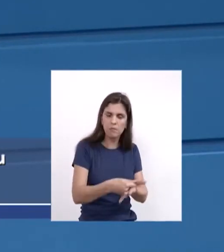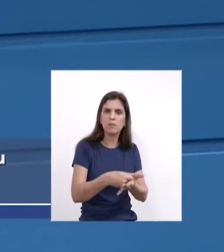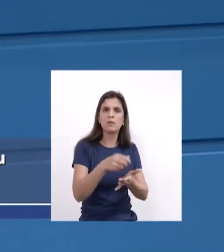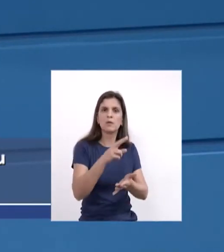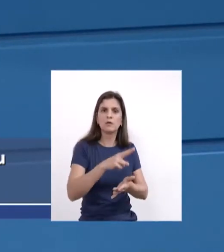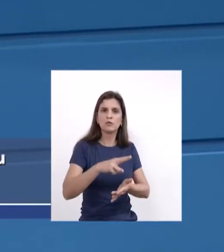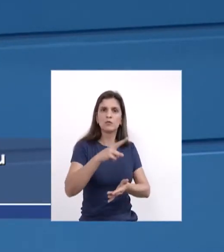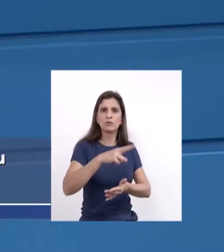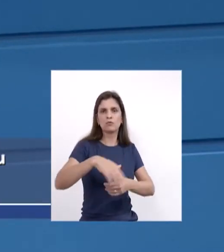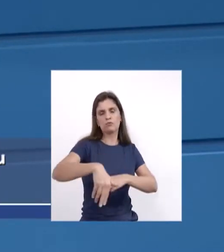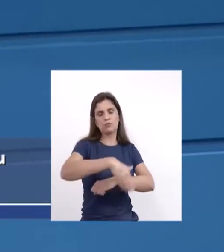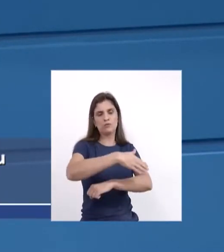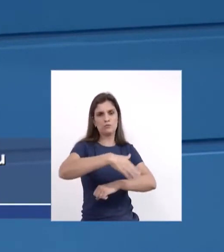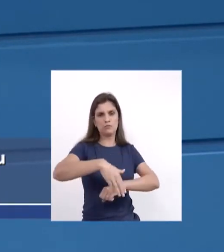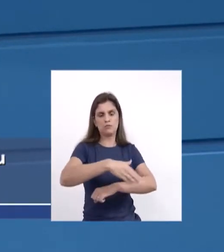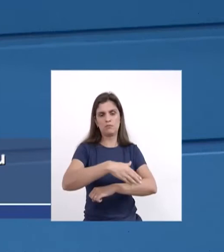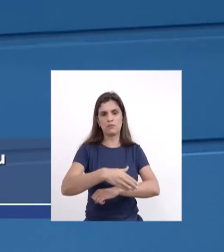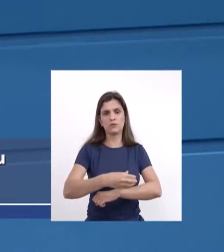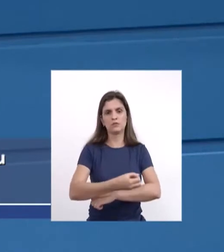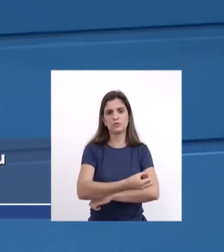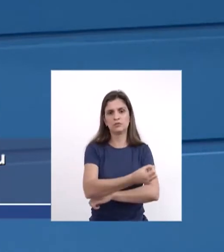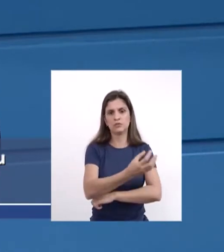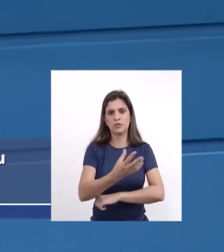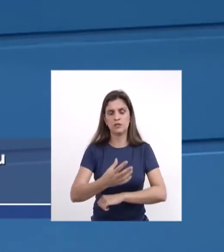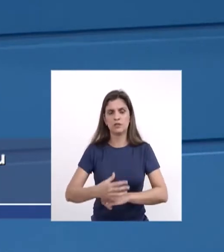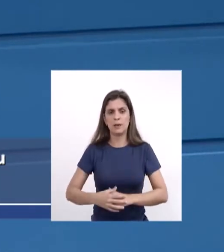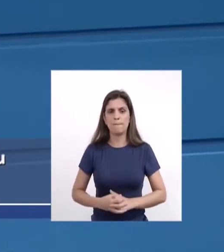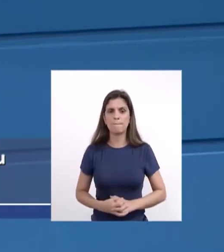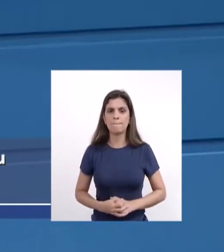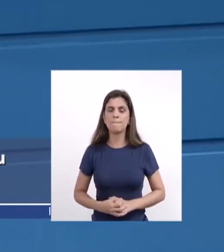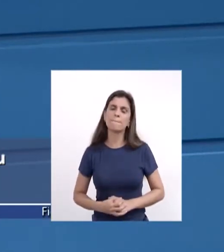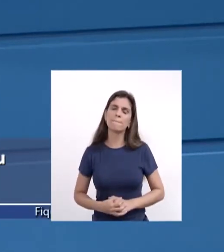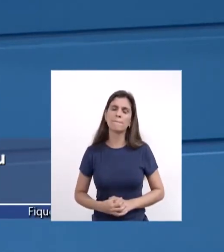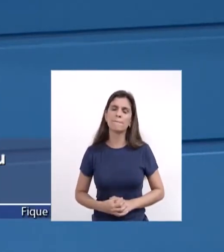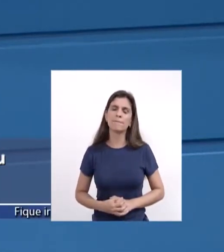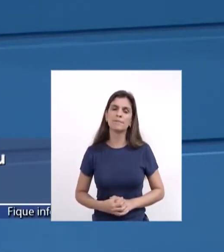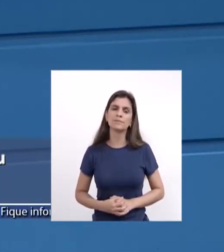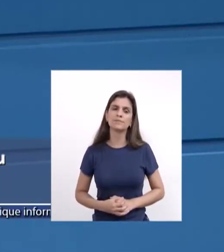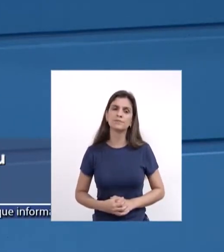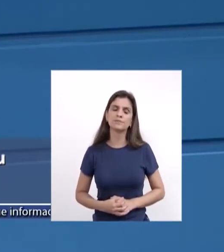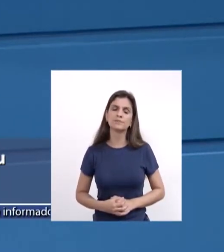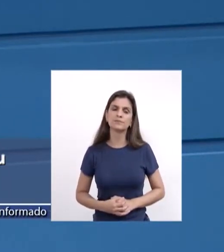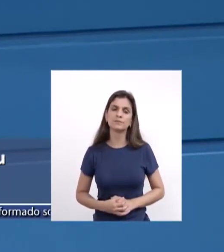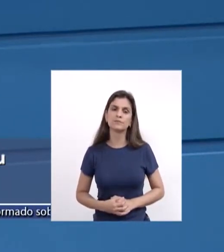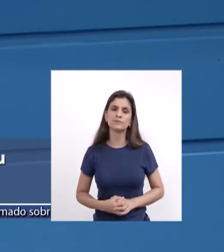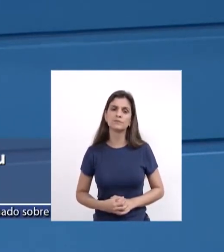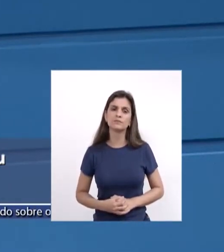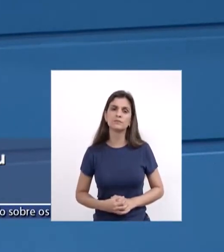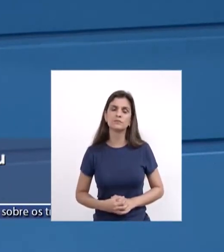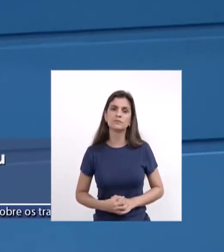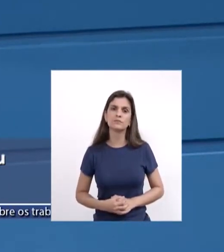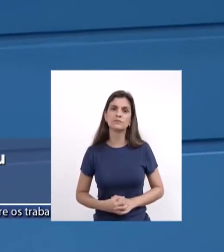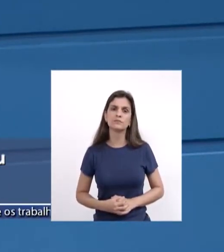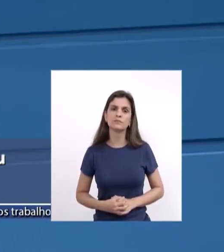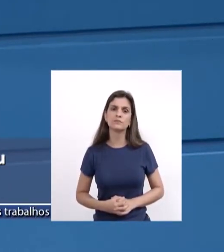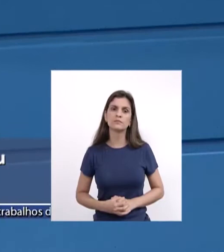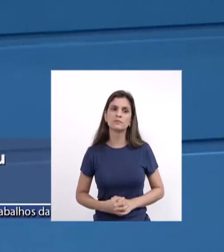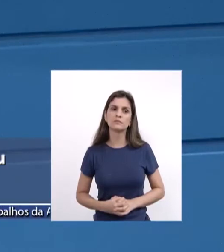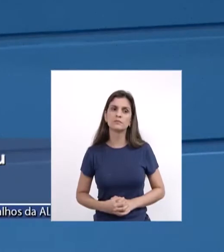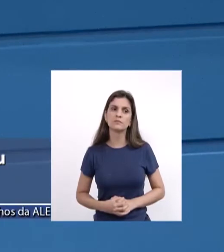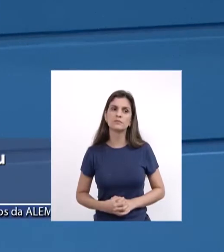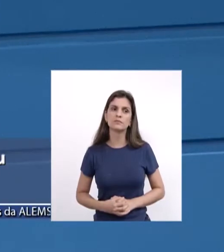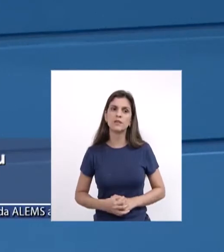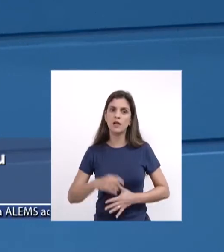desserviço. Com aquele argumento que eu costumo falar assim na tribuna dessa casa, que liminares tem para